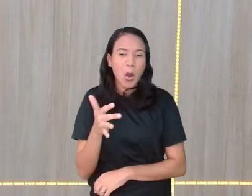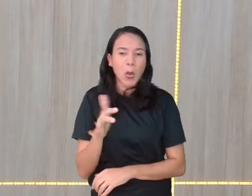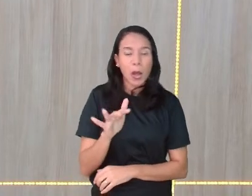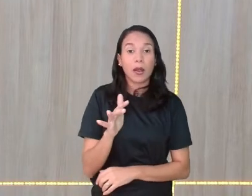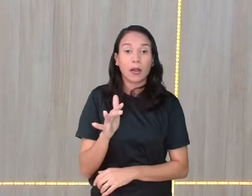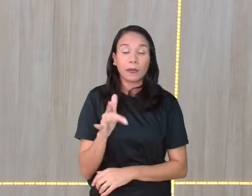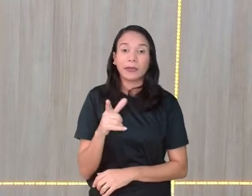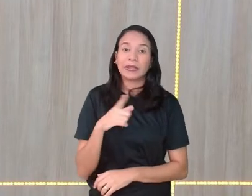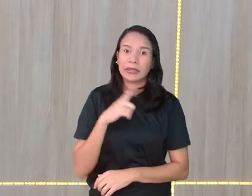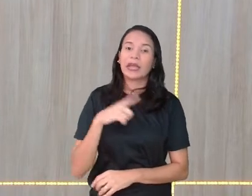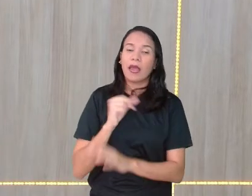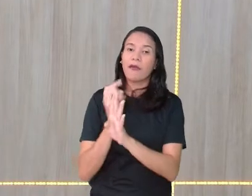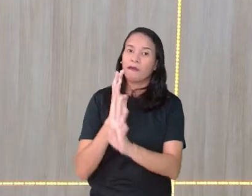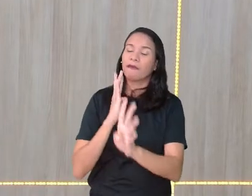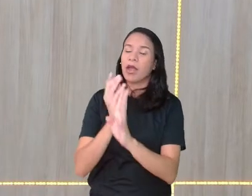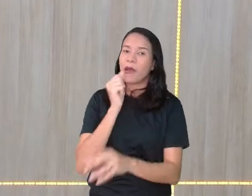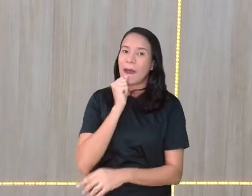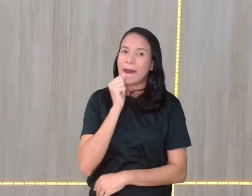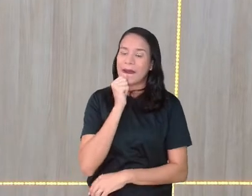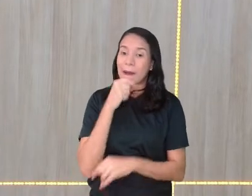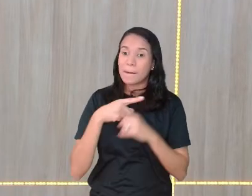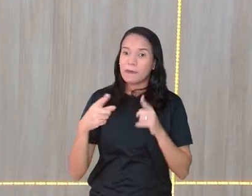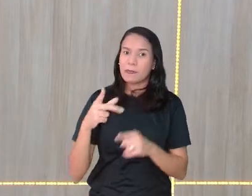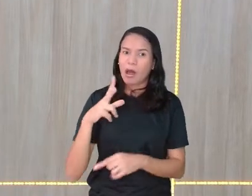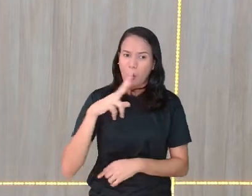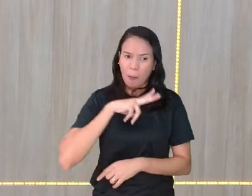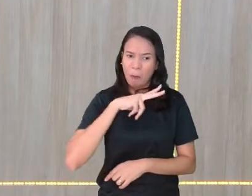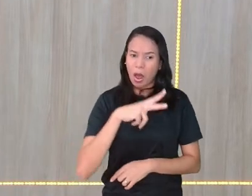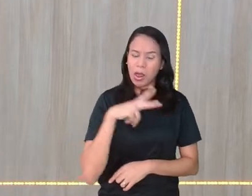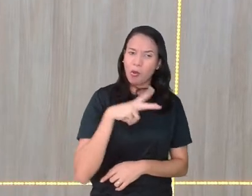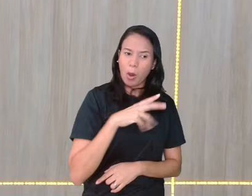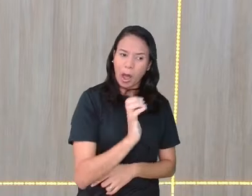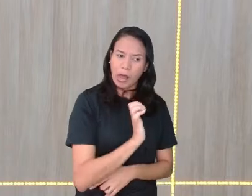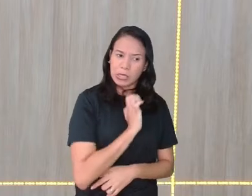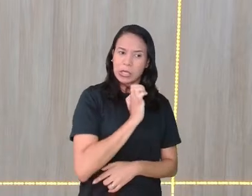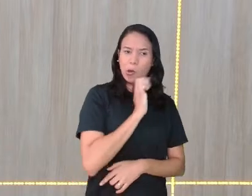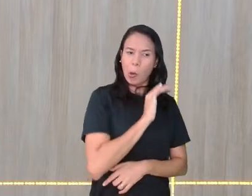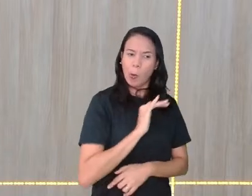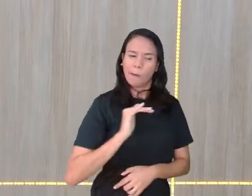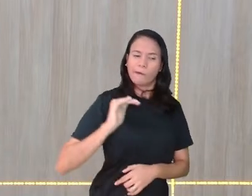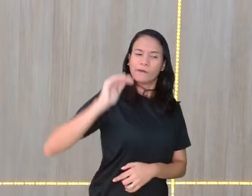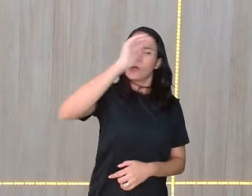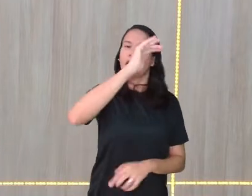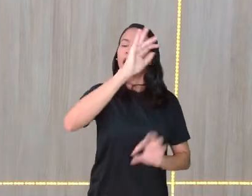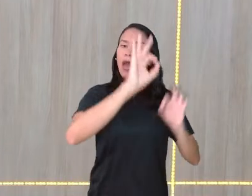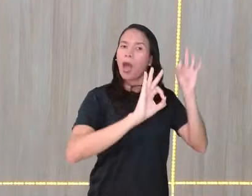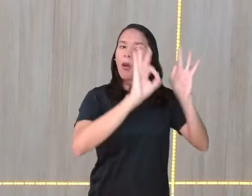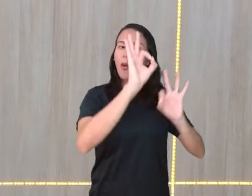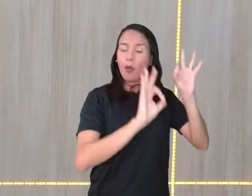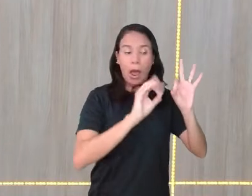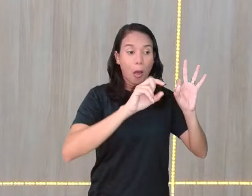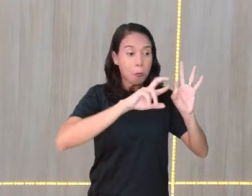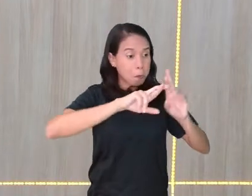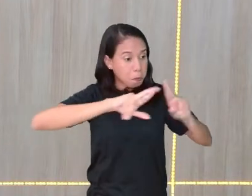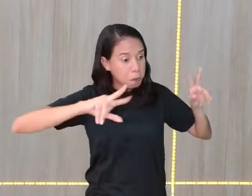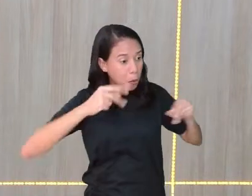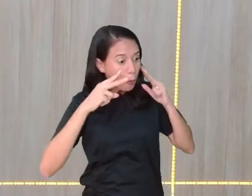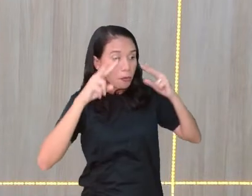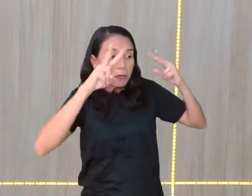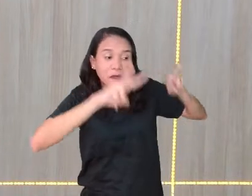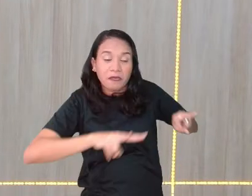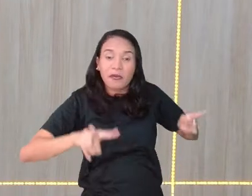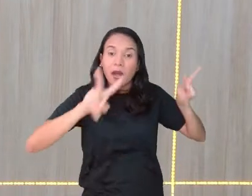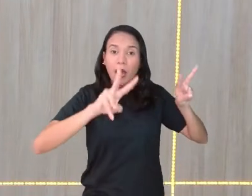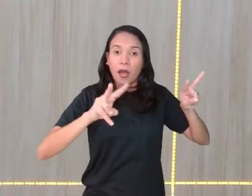acesso, você encontra filas, né? Mas aquele que é bem mais caro, é questão da organização, você vê que a dinâmica é